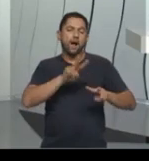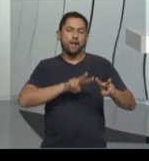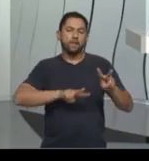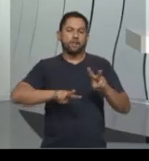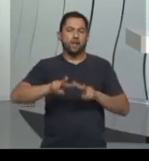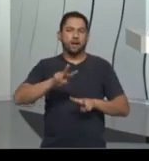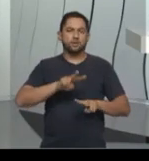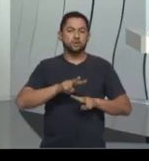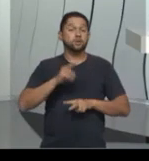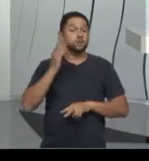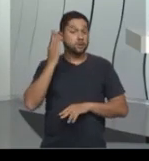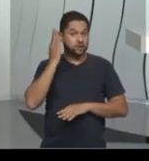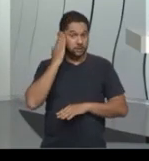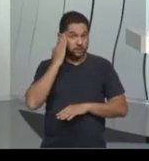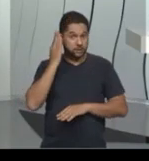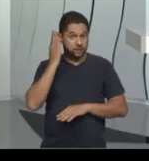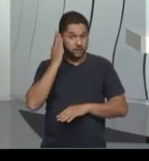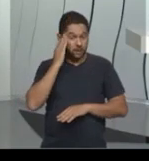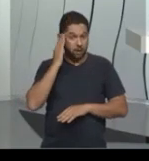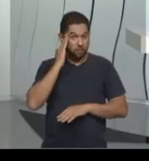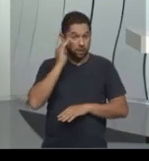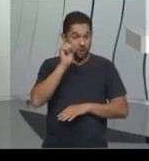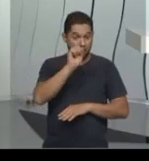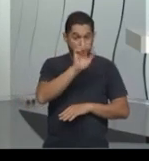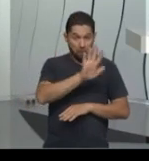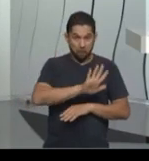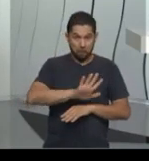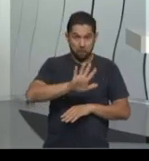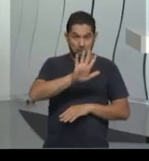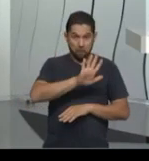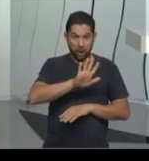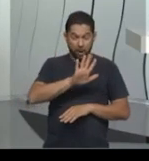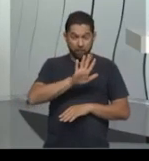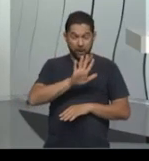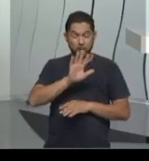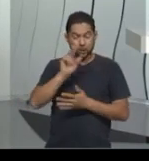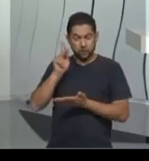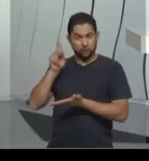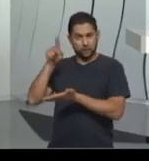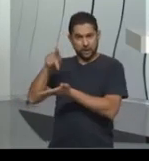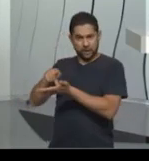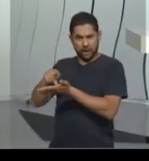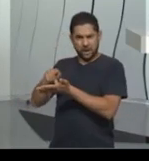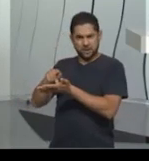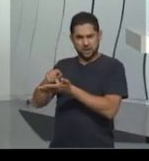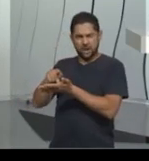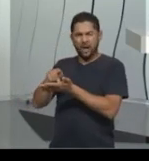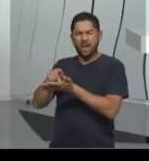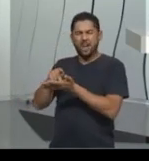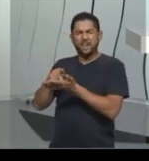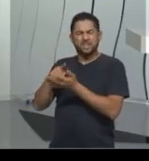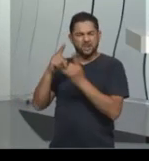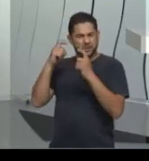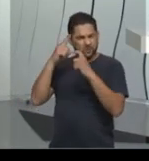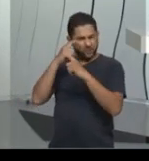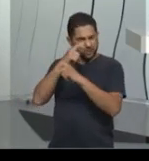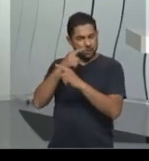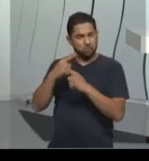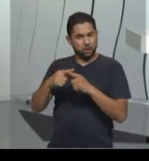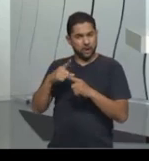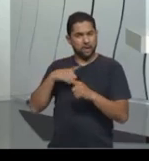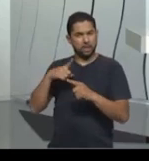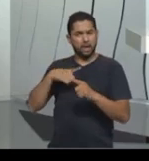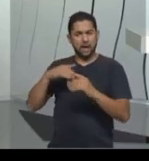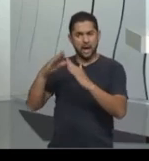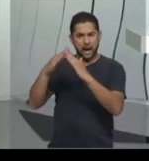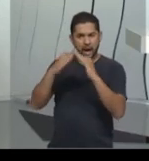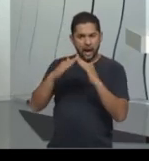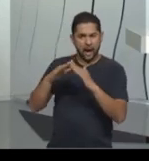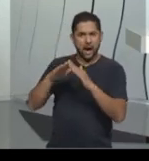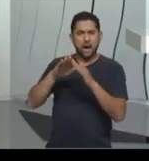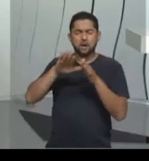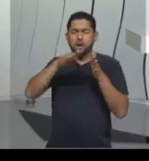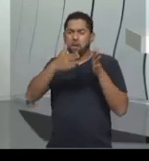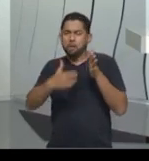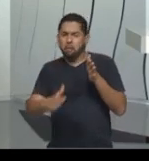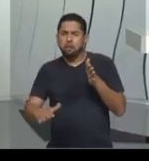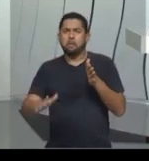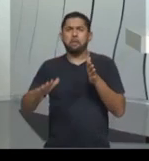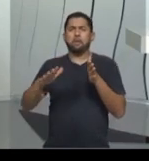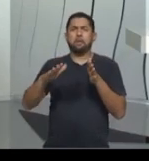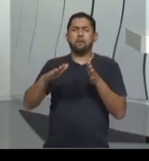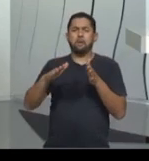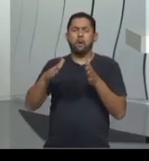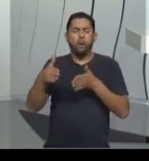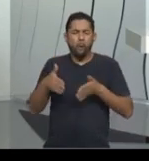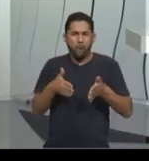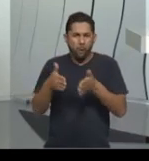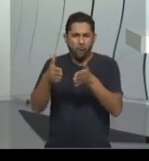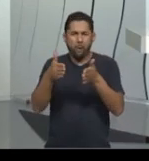espaço geográfico é um espaço muito complexo, de inúmeras informações e de inúmeras coisas que vão acontecendo. Então, a geografia